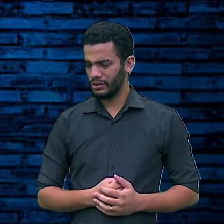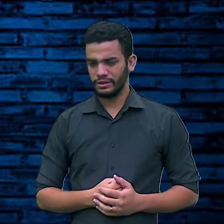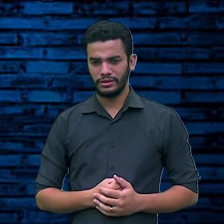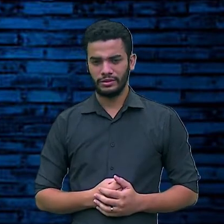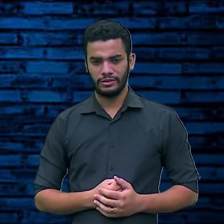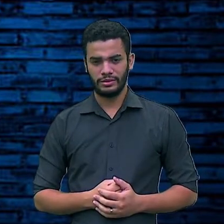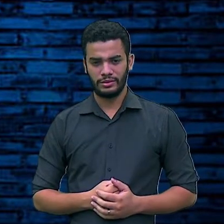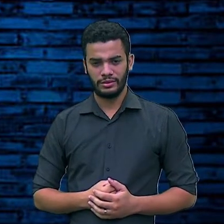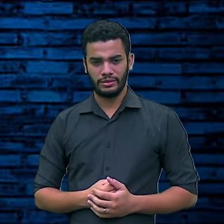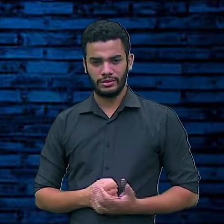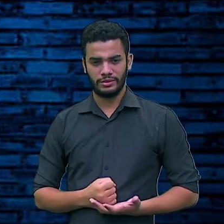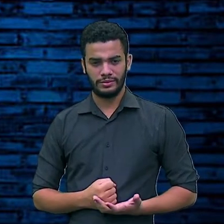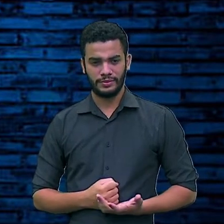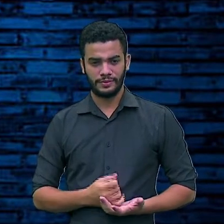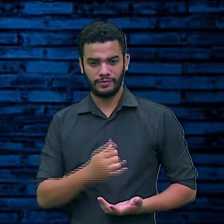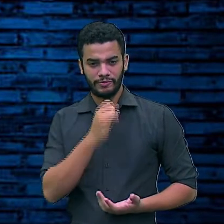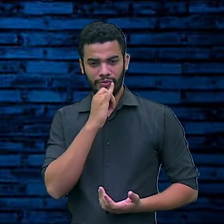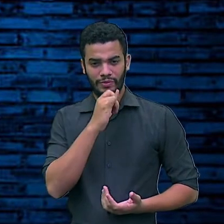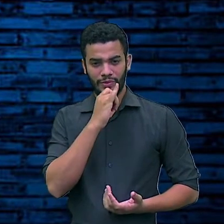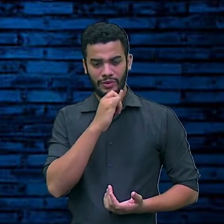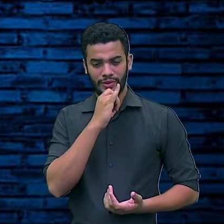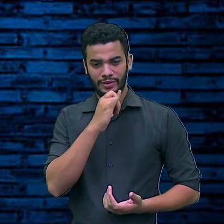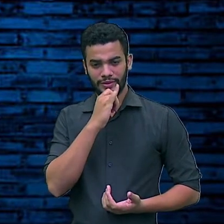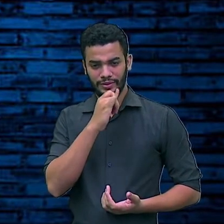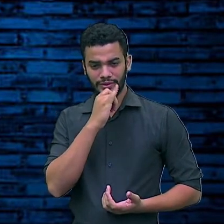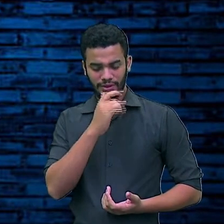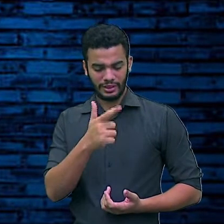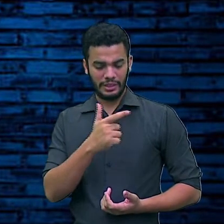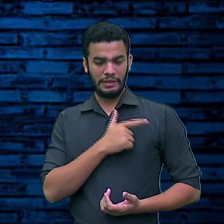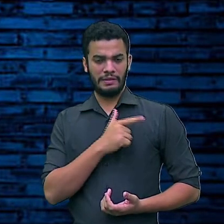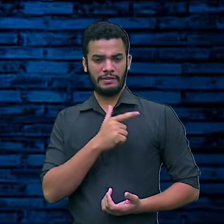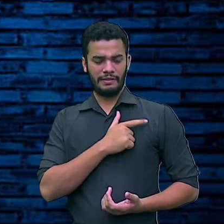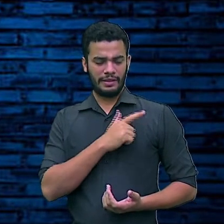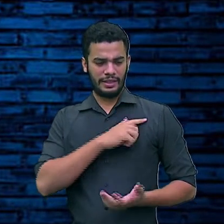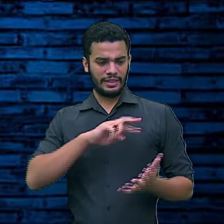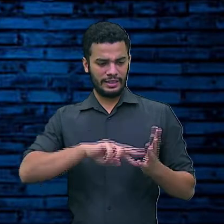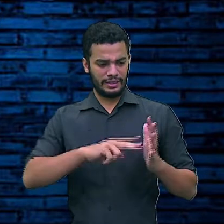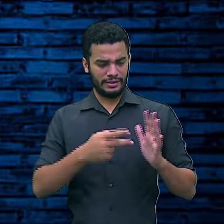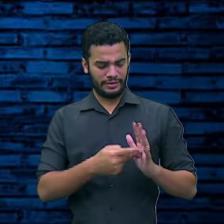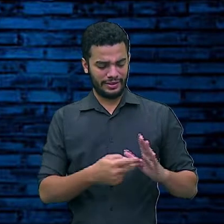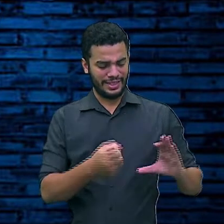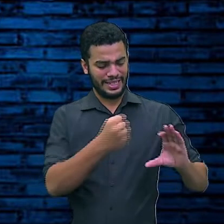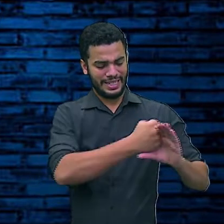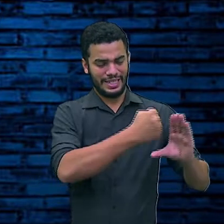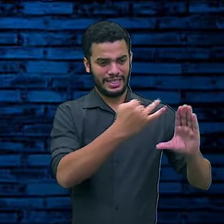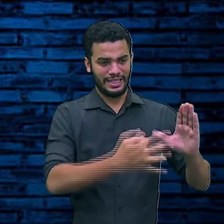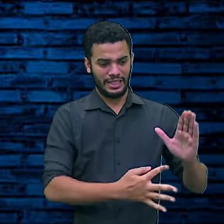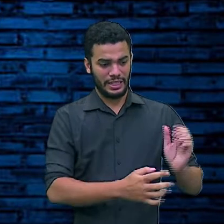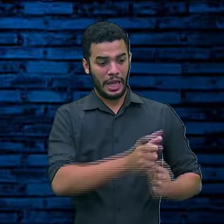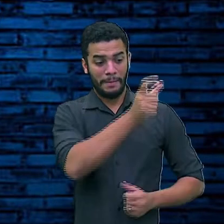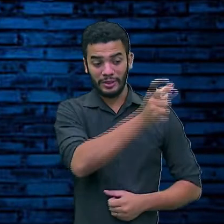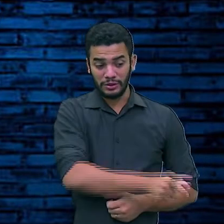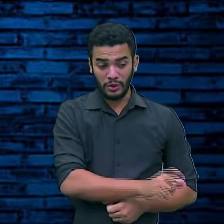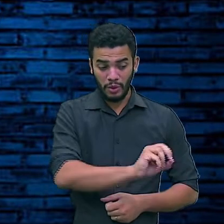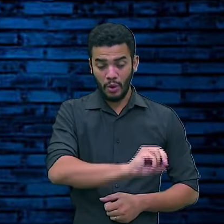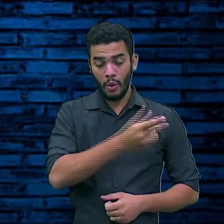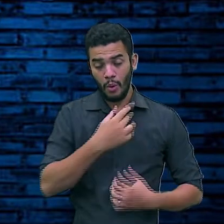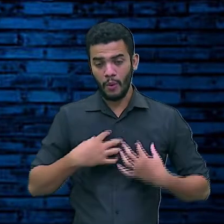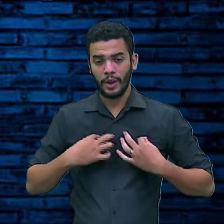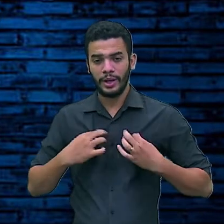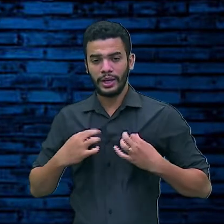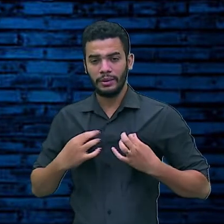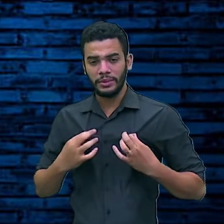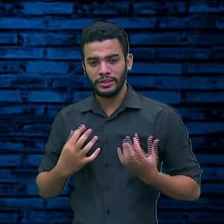E o feia? É uma característica da camiseta ou é uma característica aí do sujeito? Da